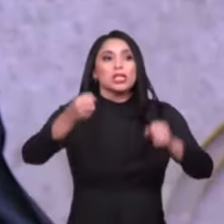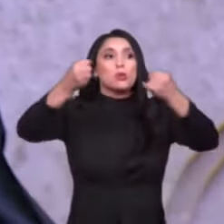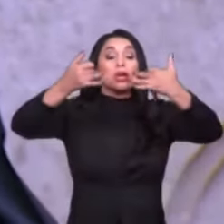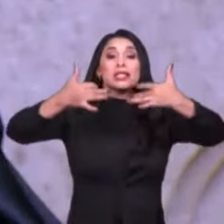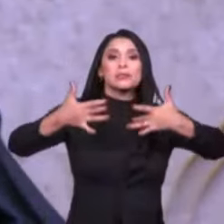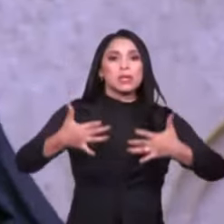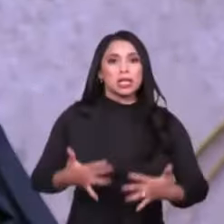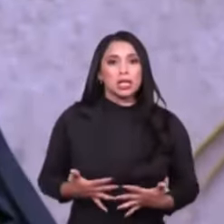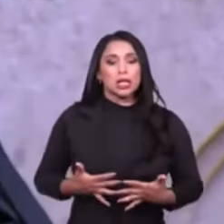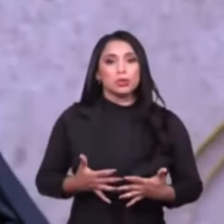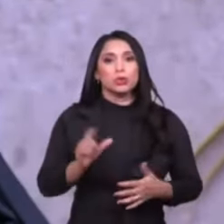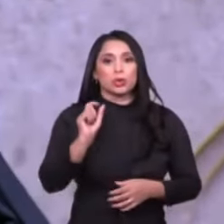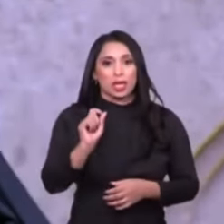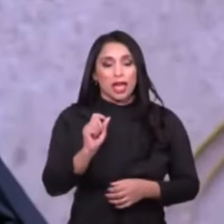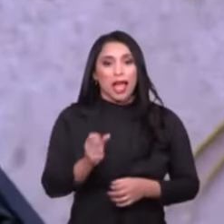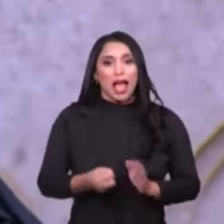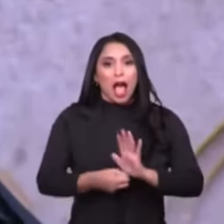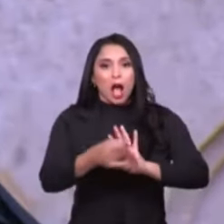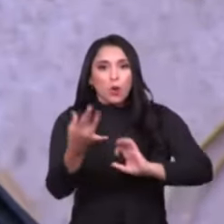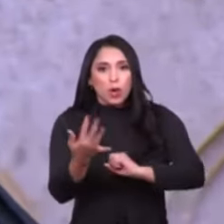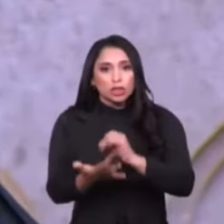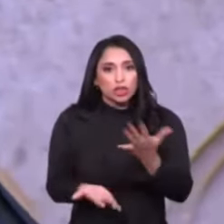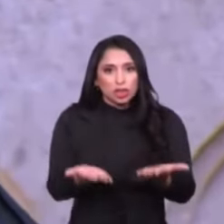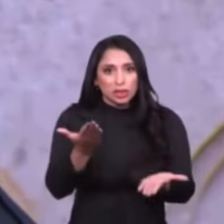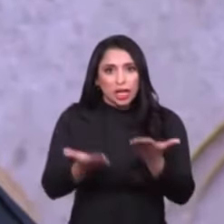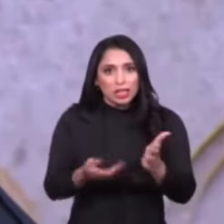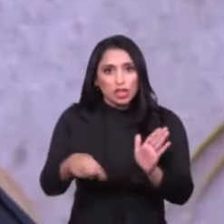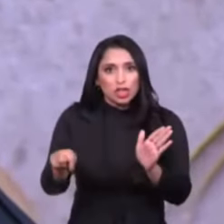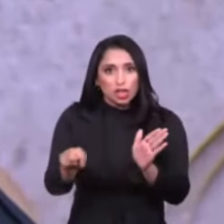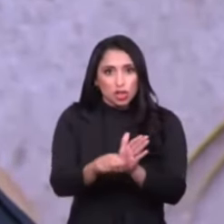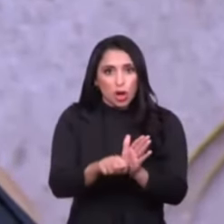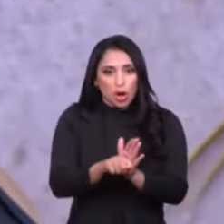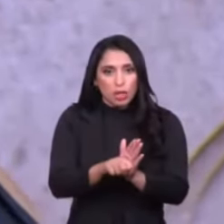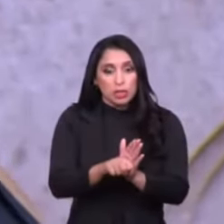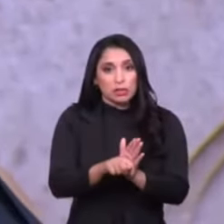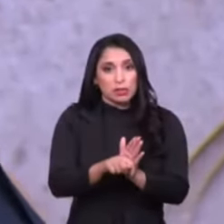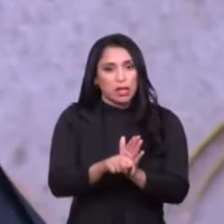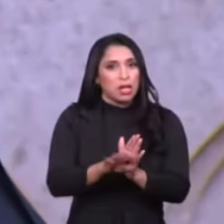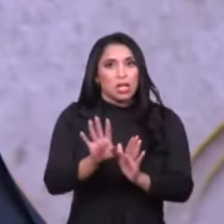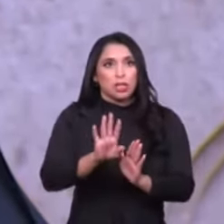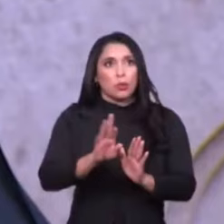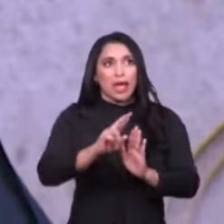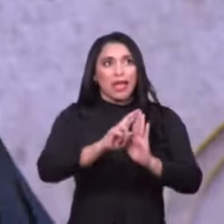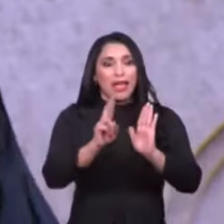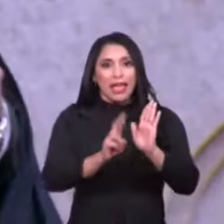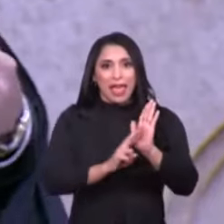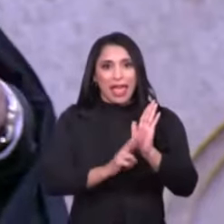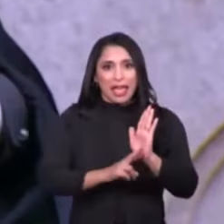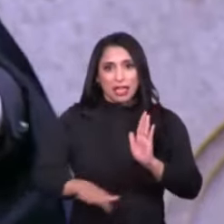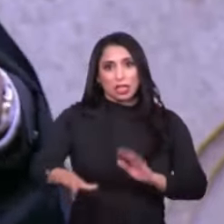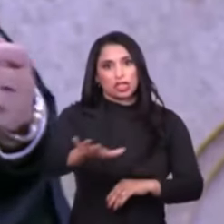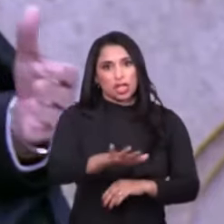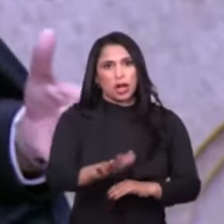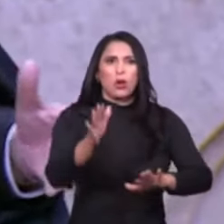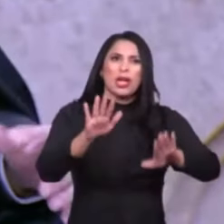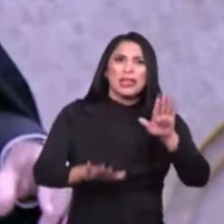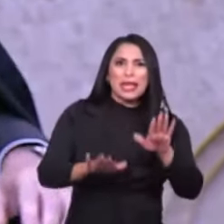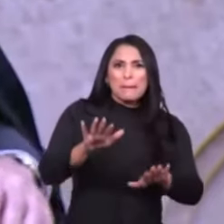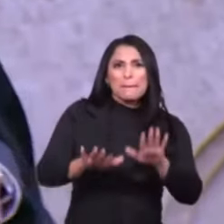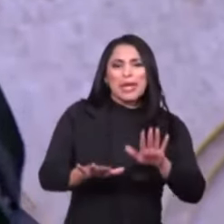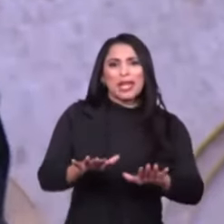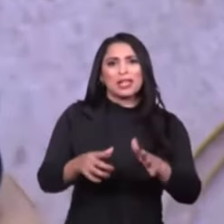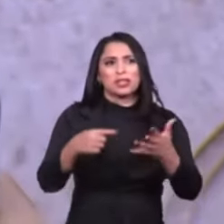é a quantidade de drogas que deve ser considerada como regra geral, não absoluta, que depende das condições